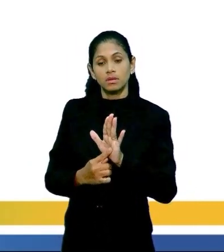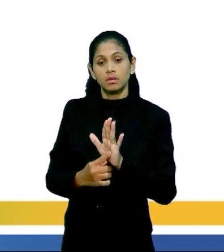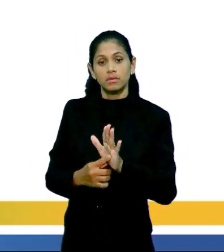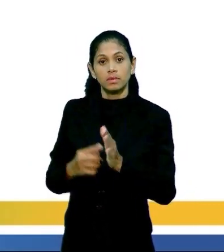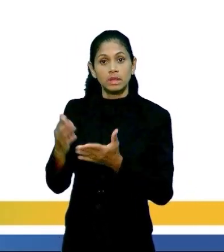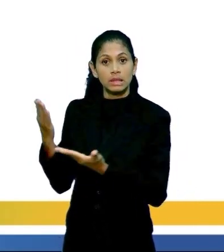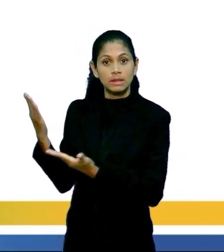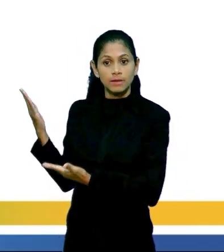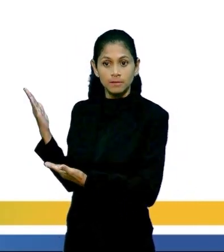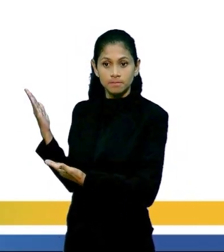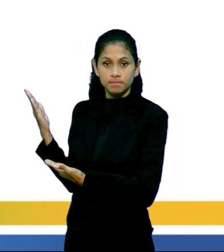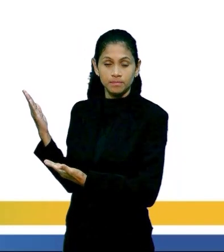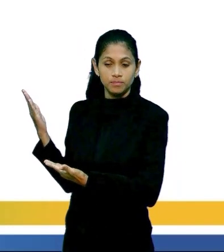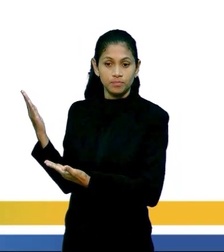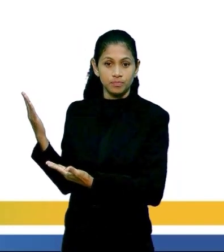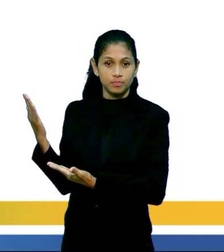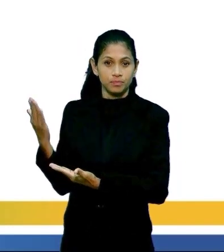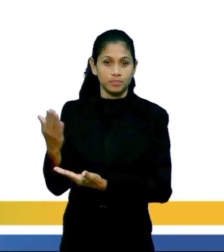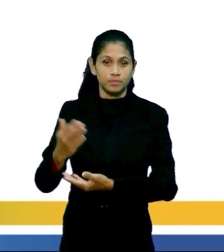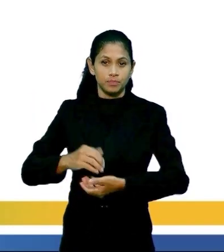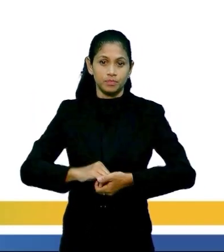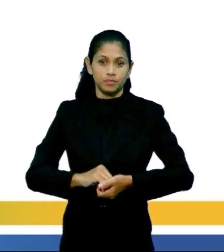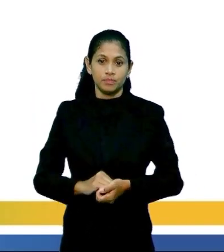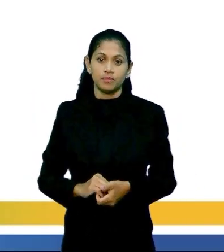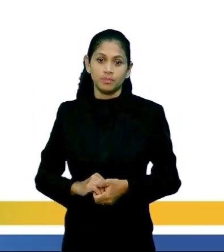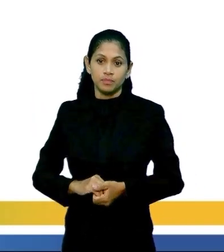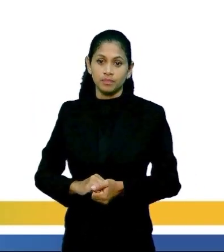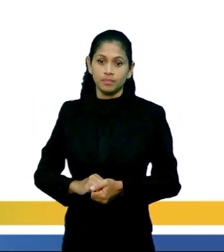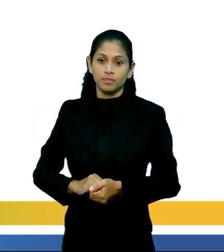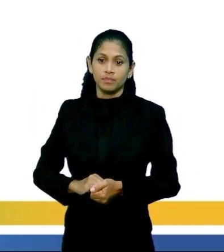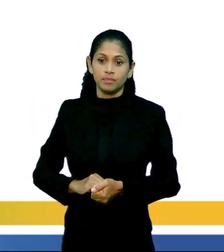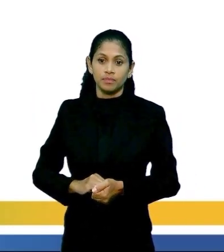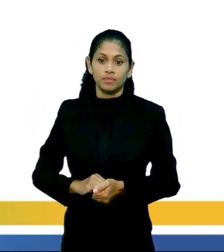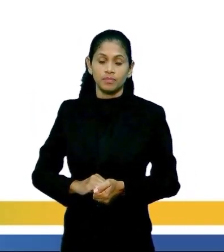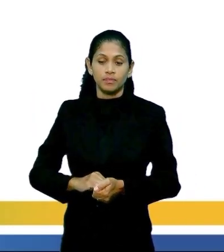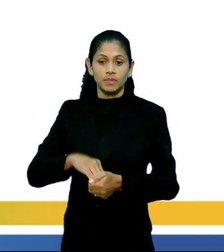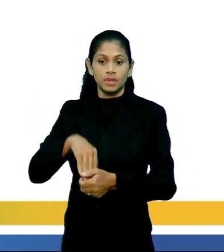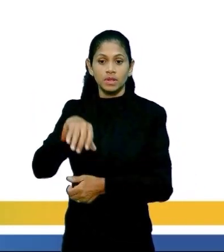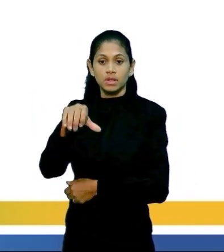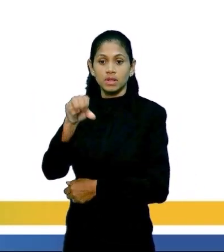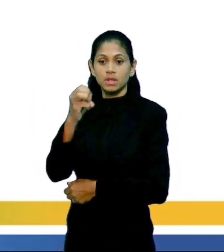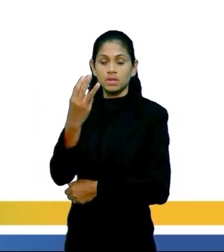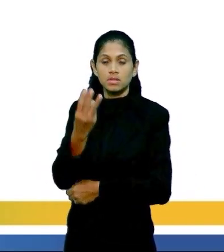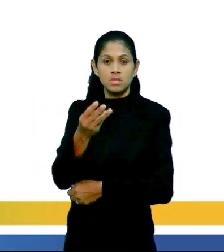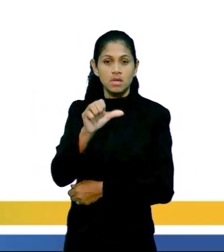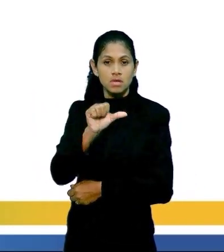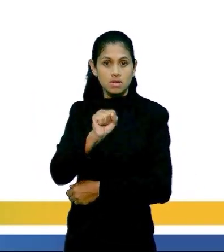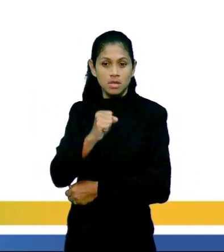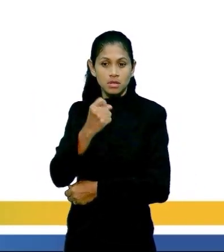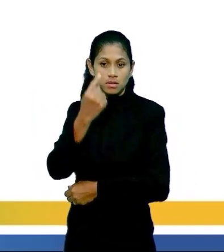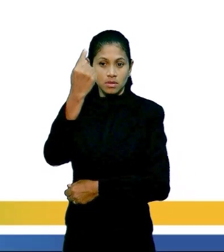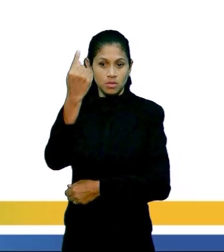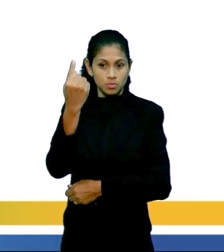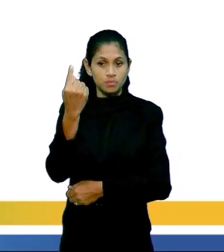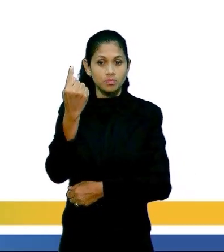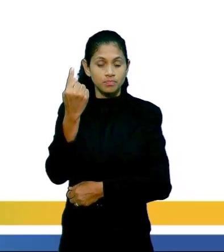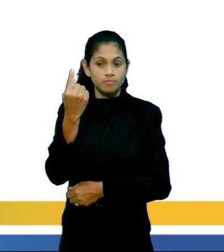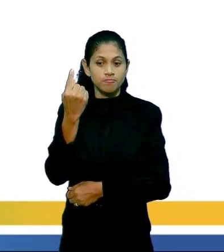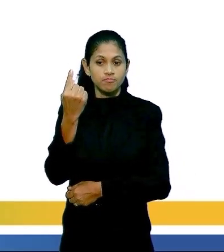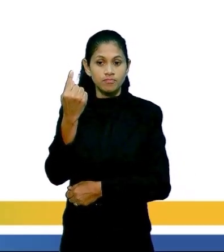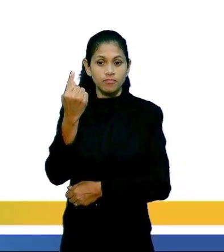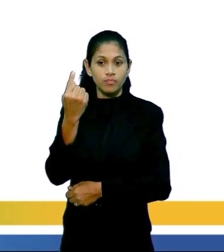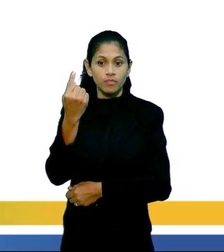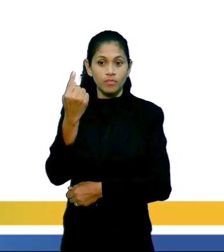seguinte, ó. No orbital 3s1, o 3 representa a camada, que é a